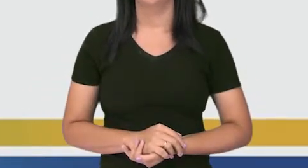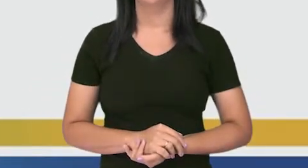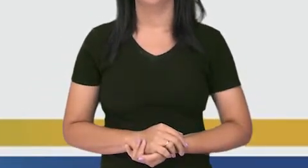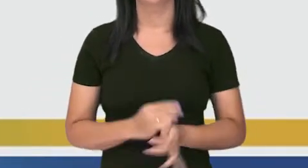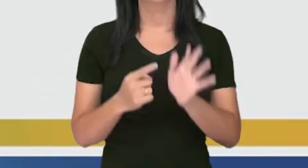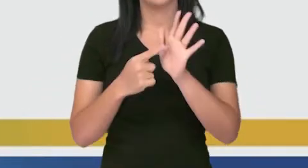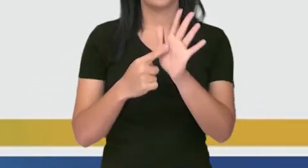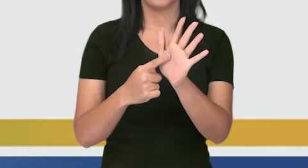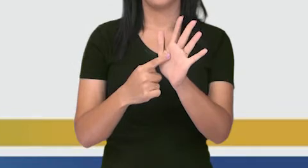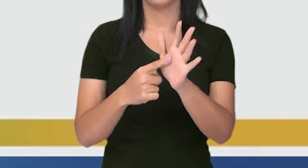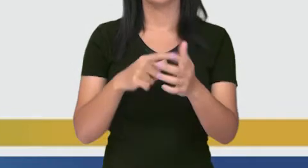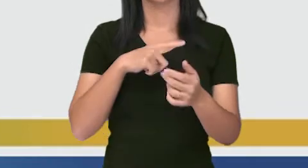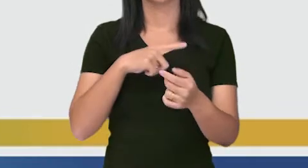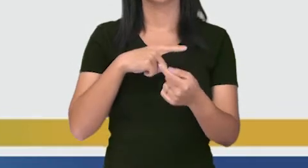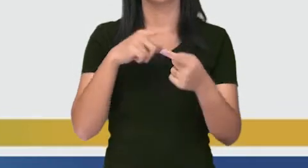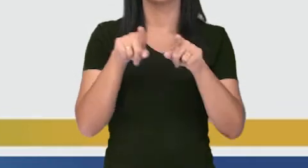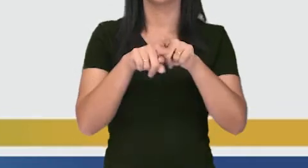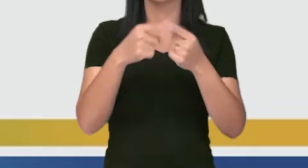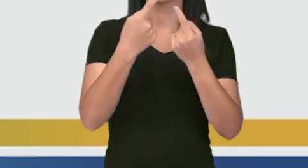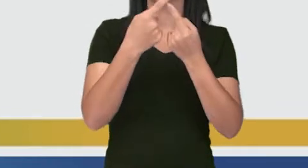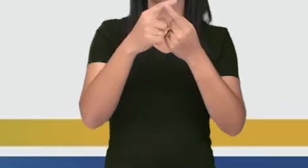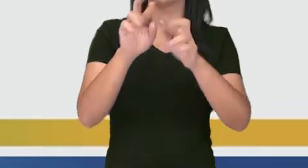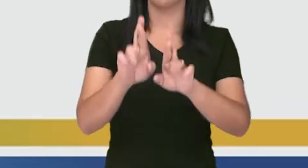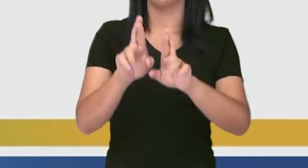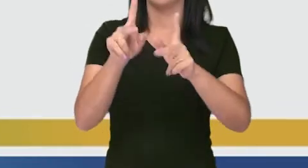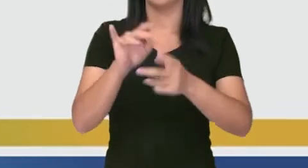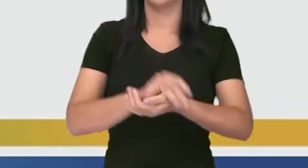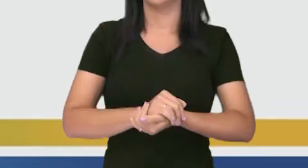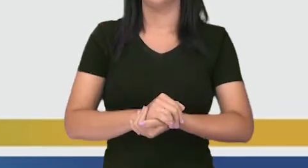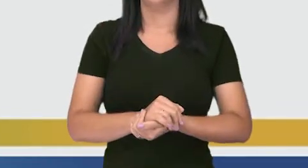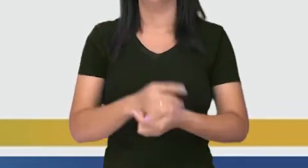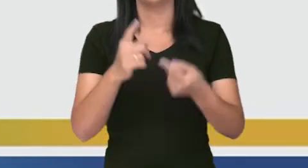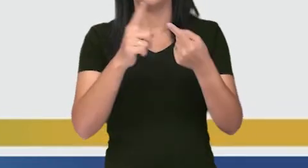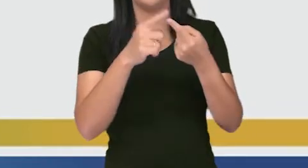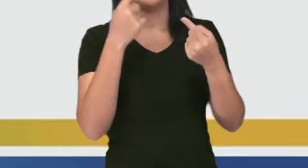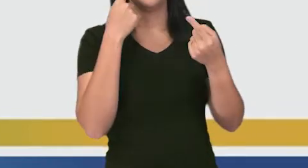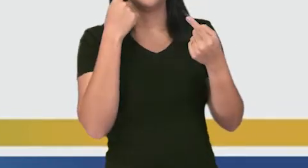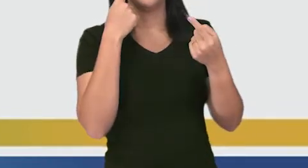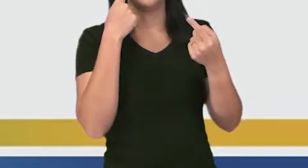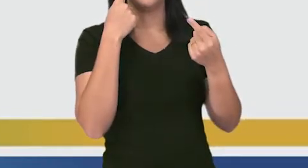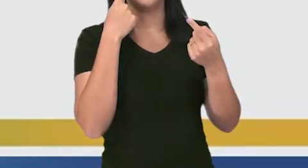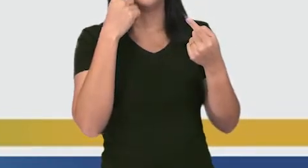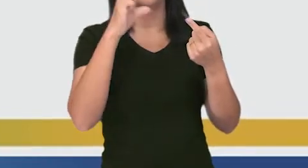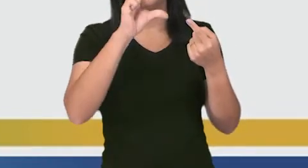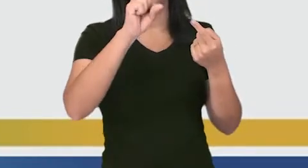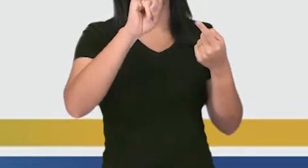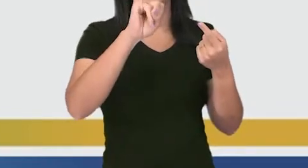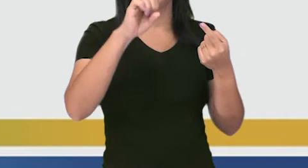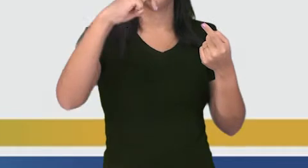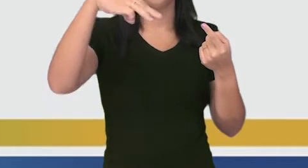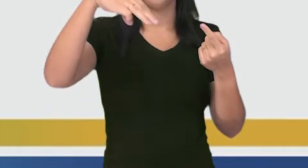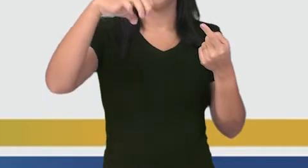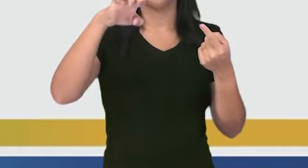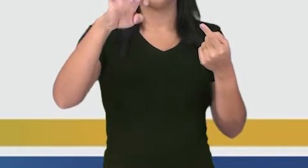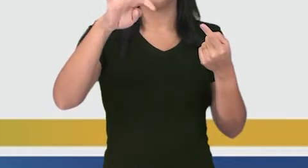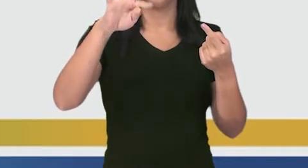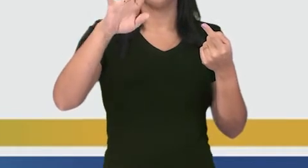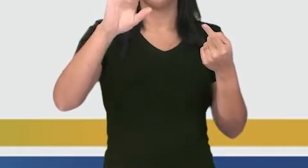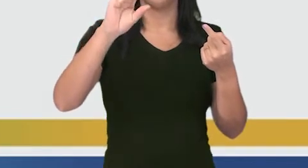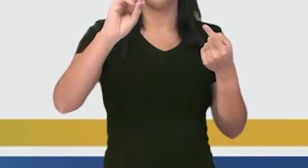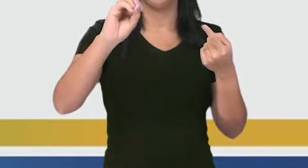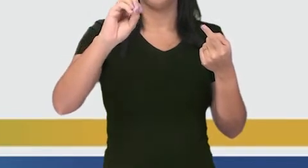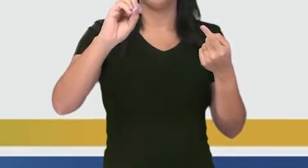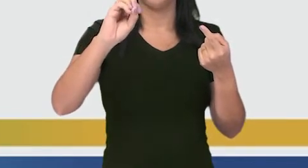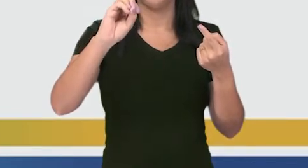é conferido a eles diferentes tipos nós vamos ver aí o primeiro que é o simétrico tá